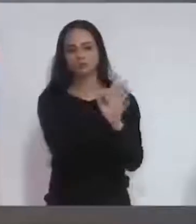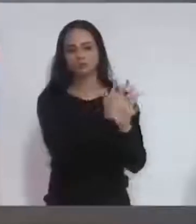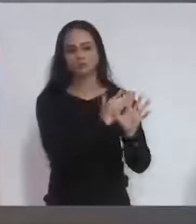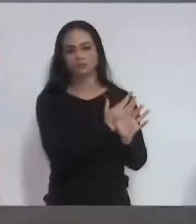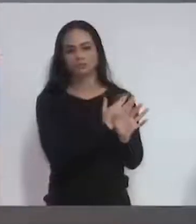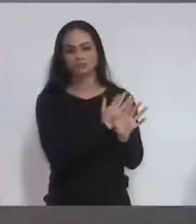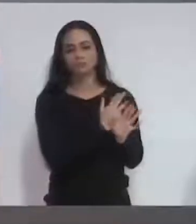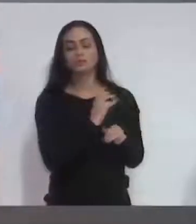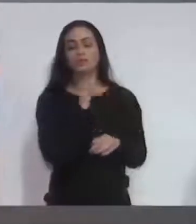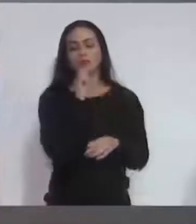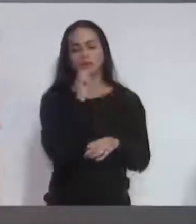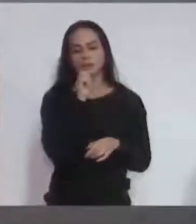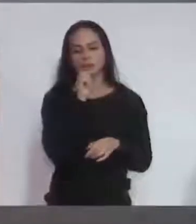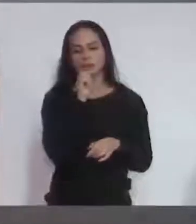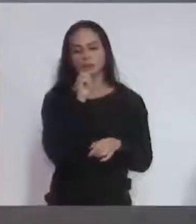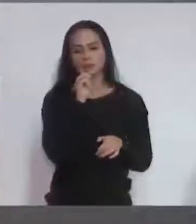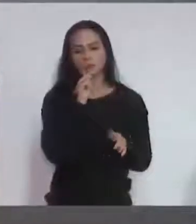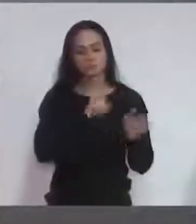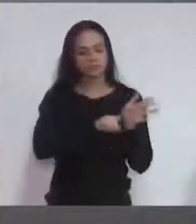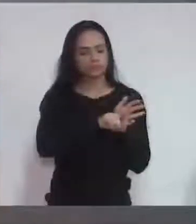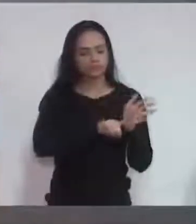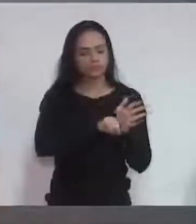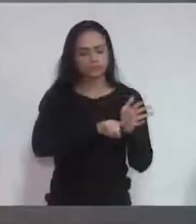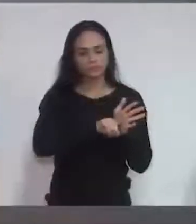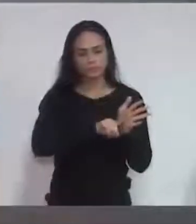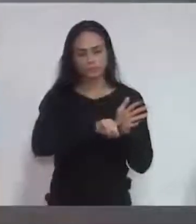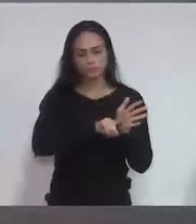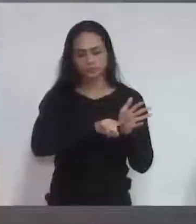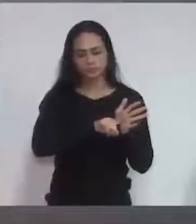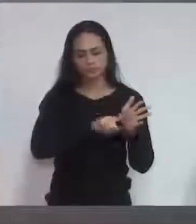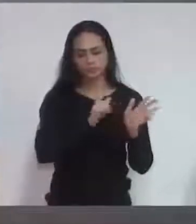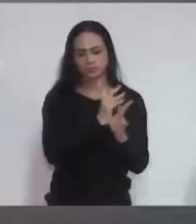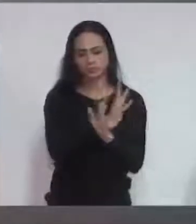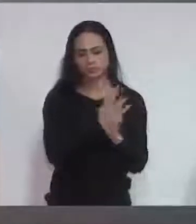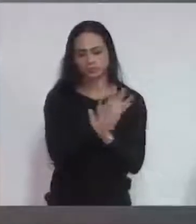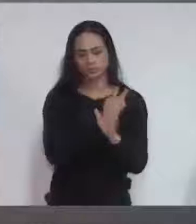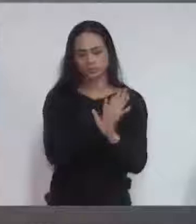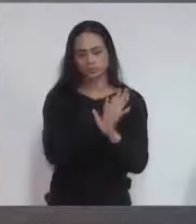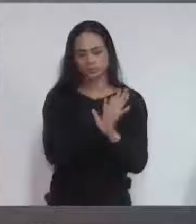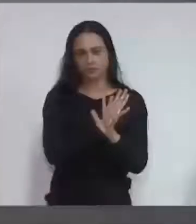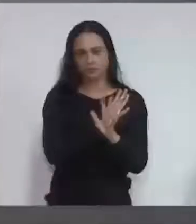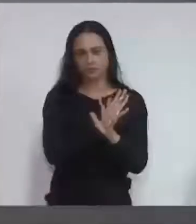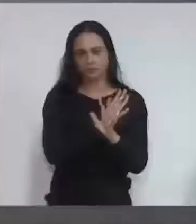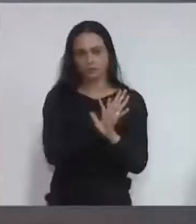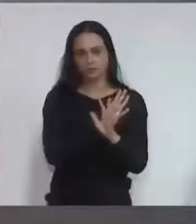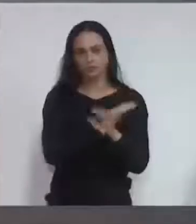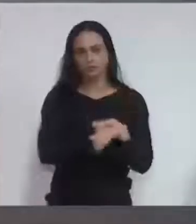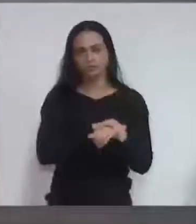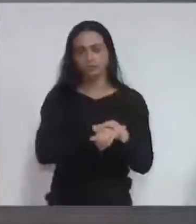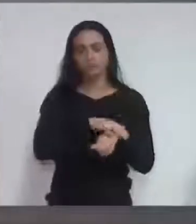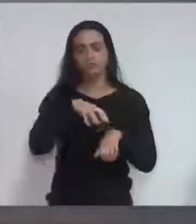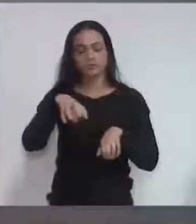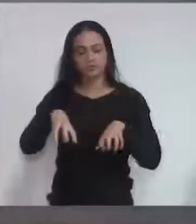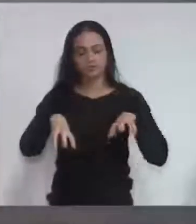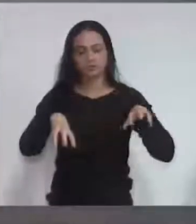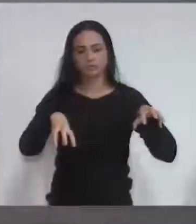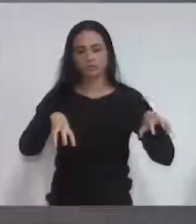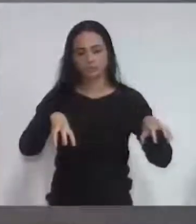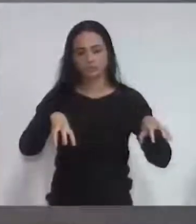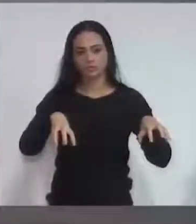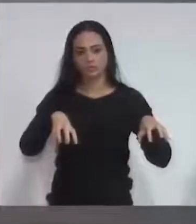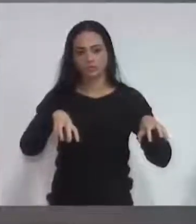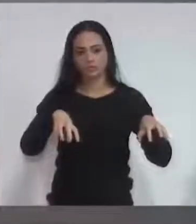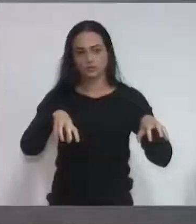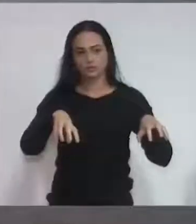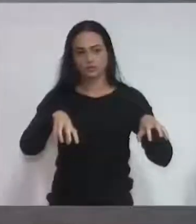cidade, dividiram postos onde aqueles funcionários que precisavam mesmo se destacar para os